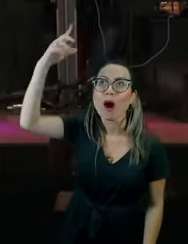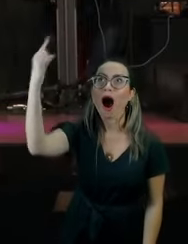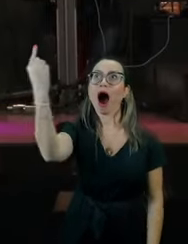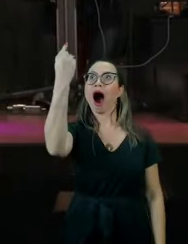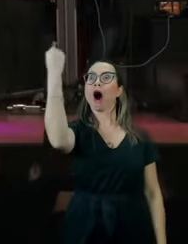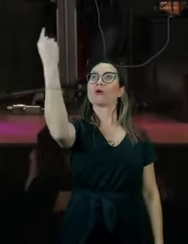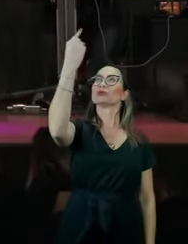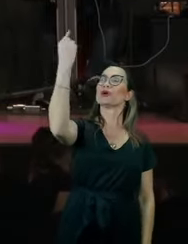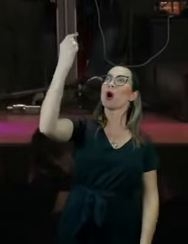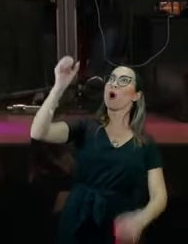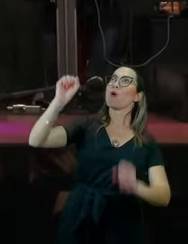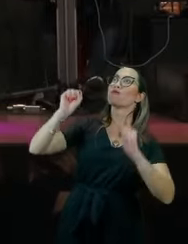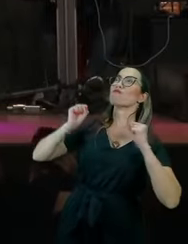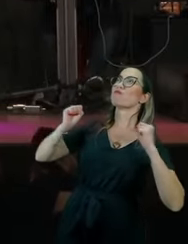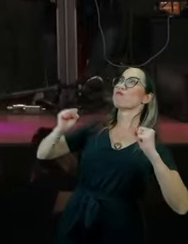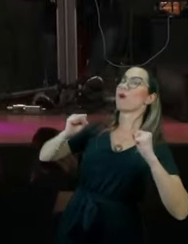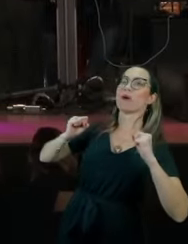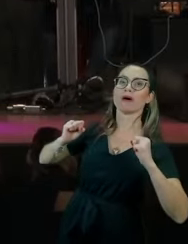o Senhor na minha vida agora.